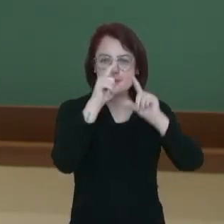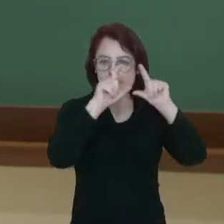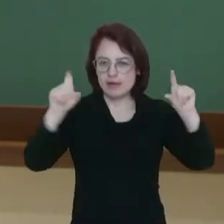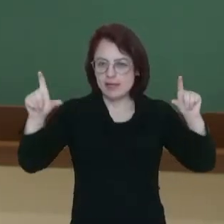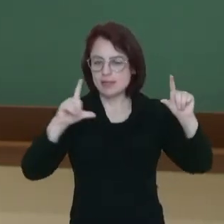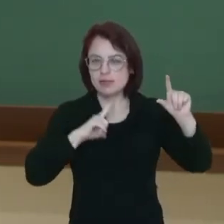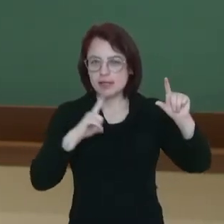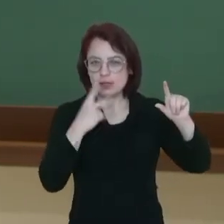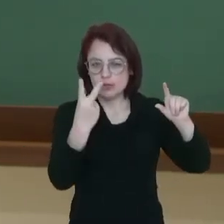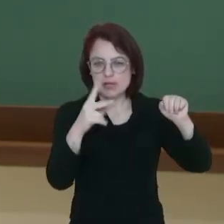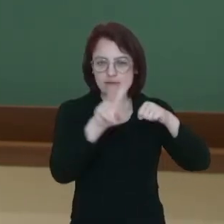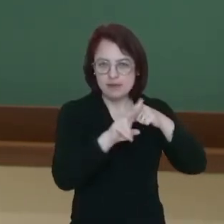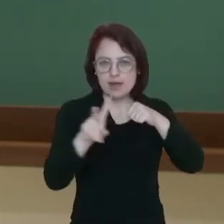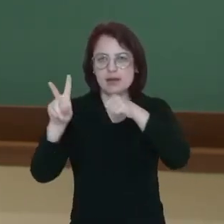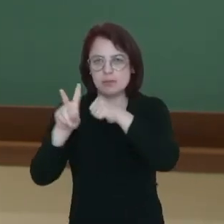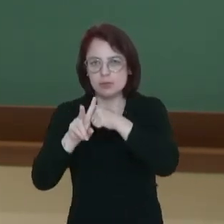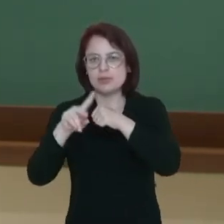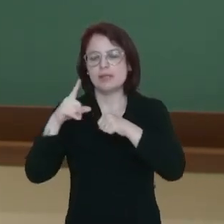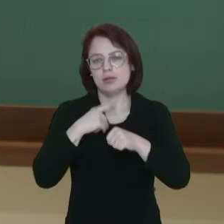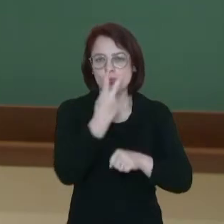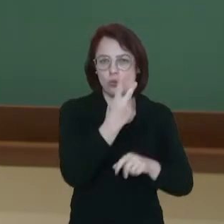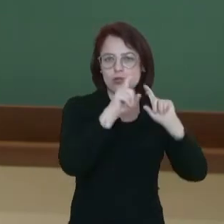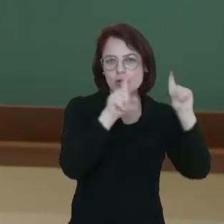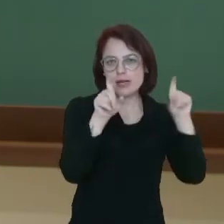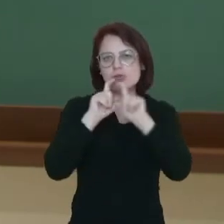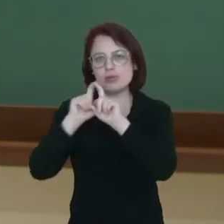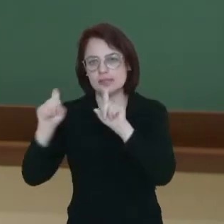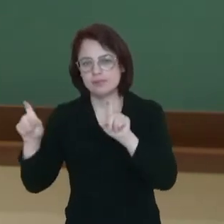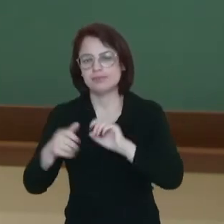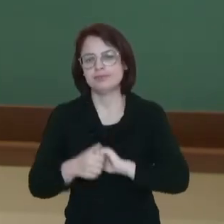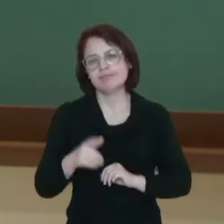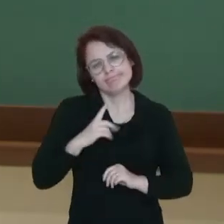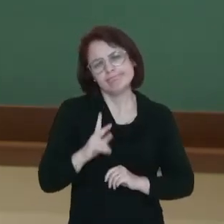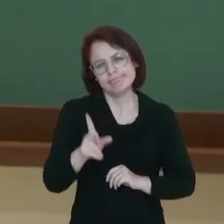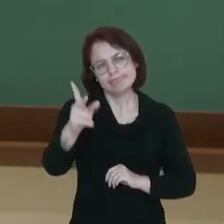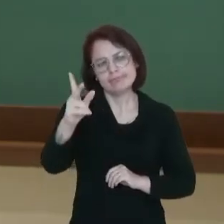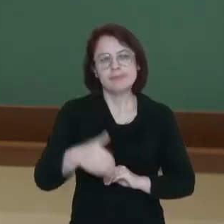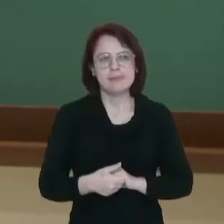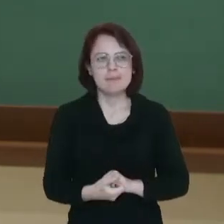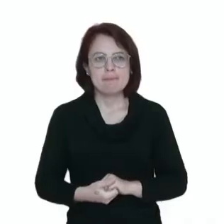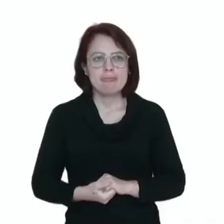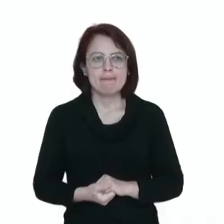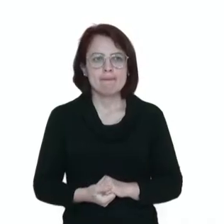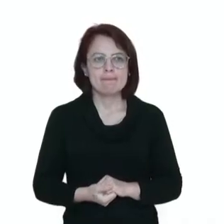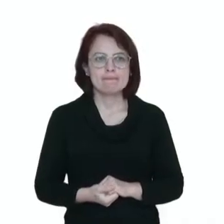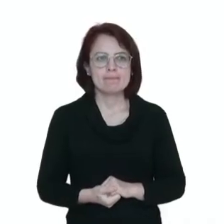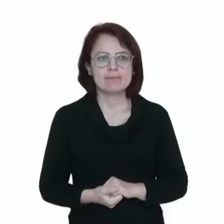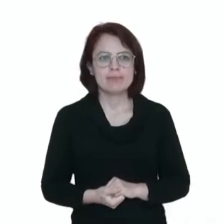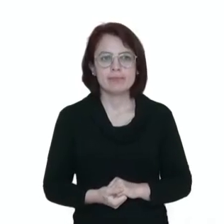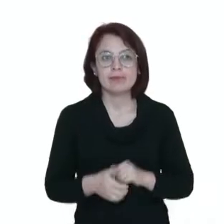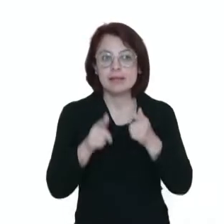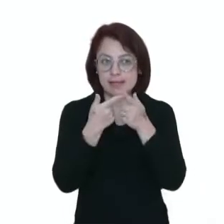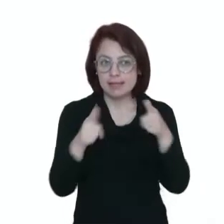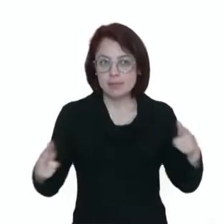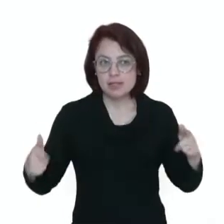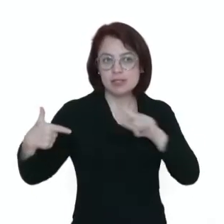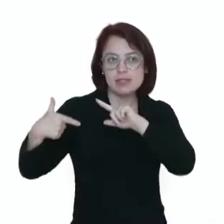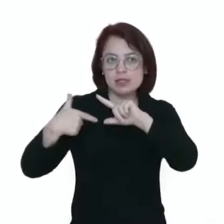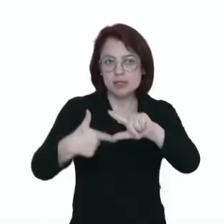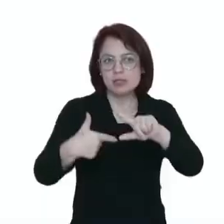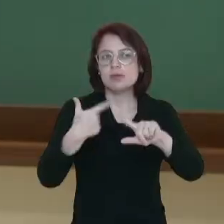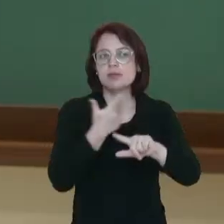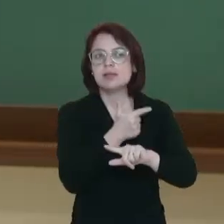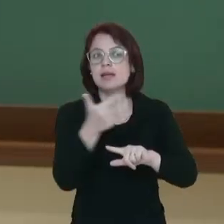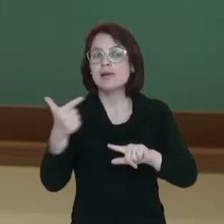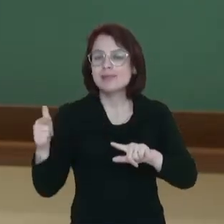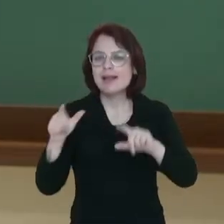2 orações. Se eu tiver 3 verbos, 3 orações e assim por diante, tá? Na gramática tradicional, não há orações